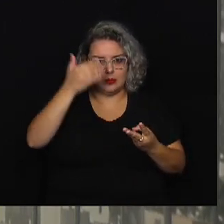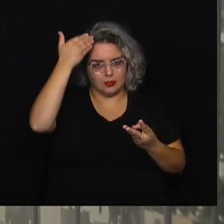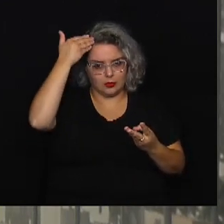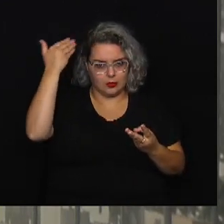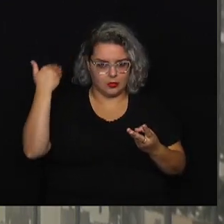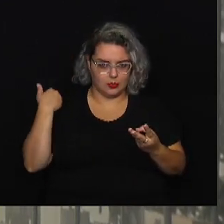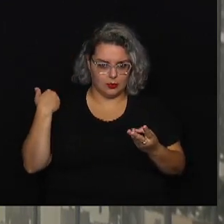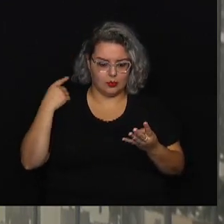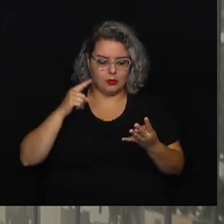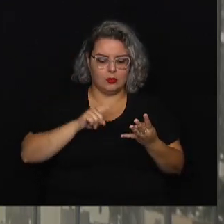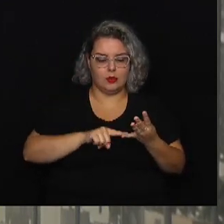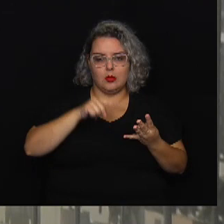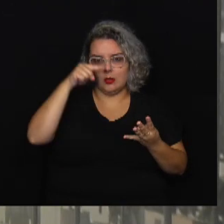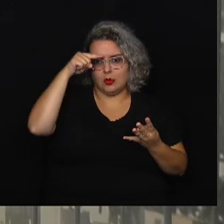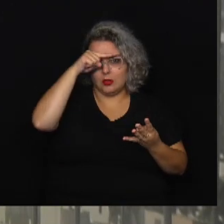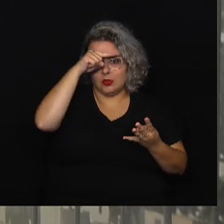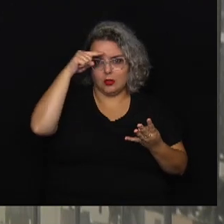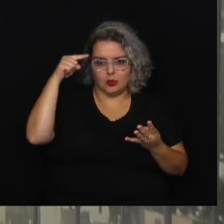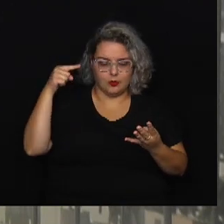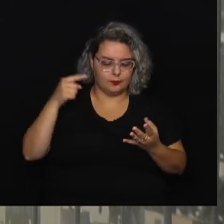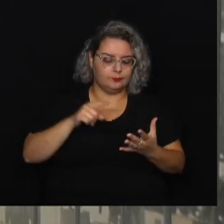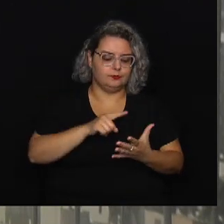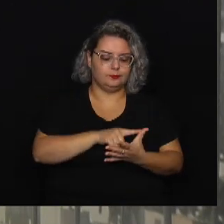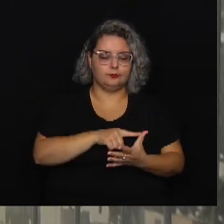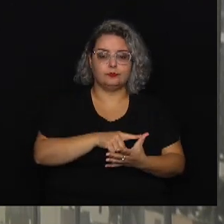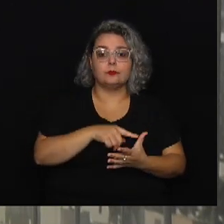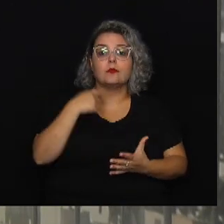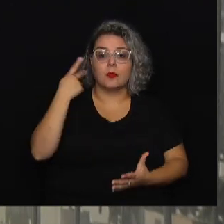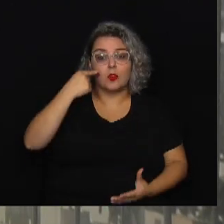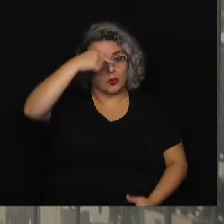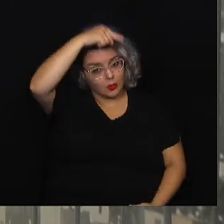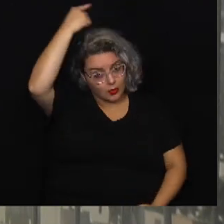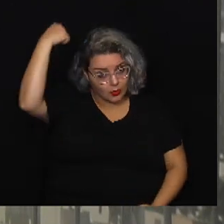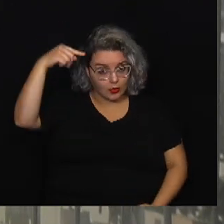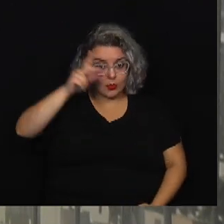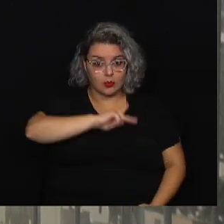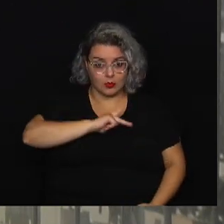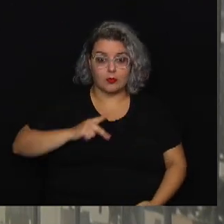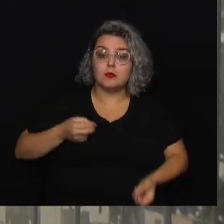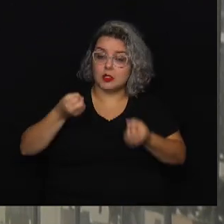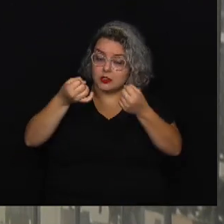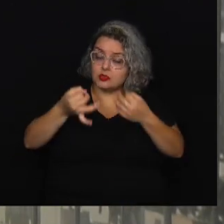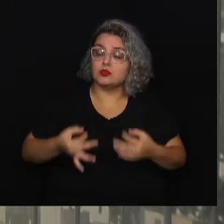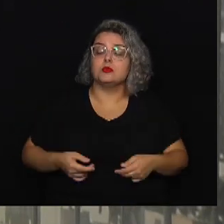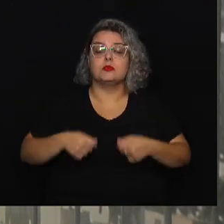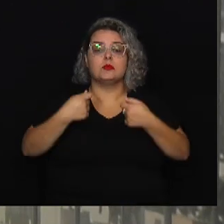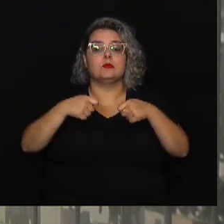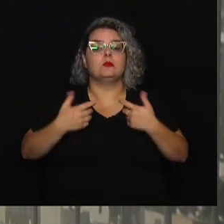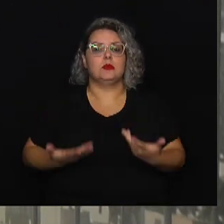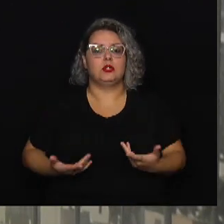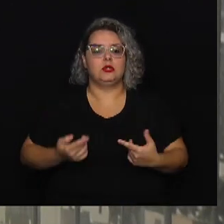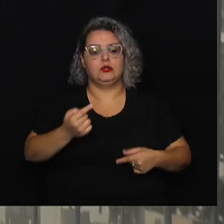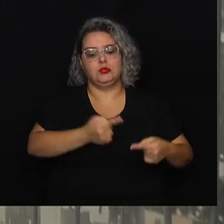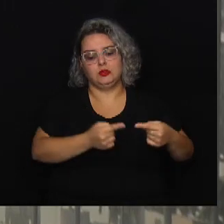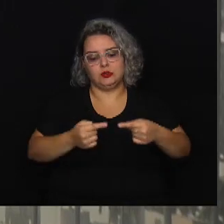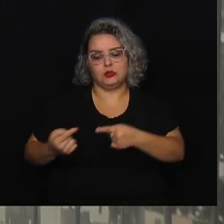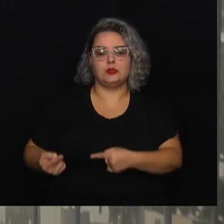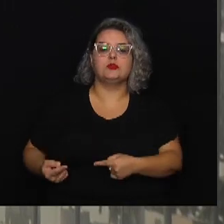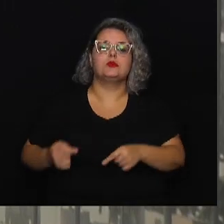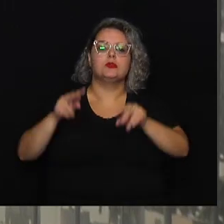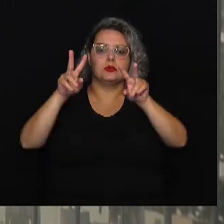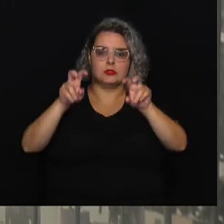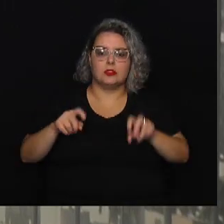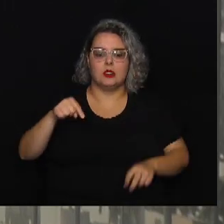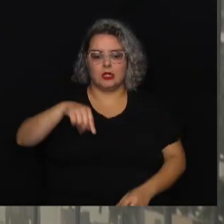Palermo e Otto Alejandro. O vereador Paulo Gaspar justifica a necessidade de discutir este tema aqui